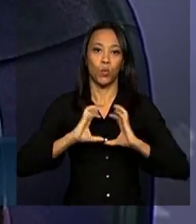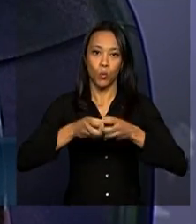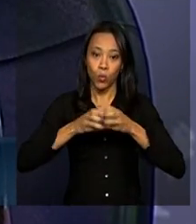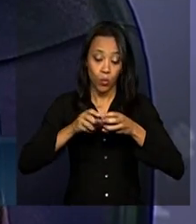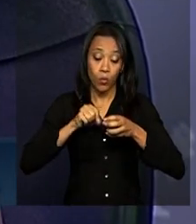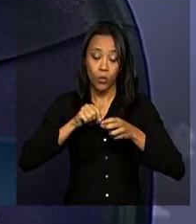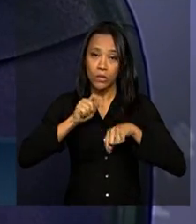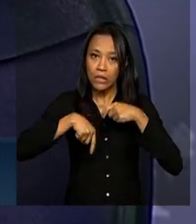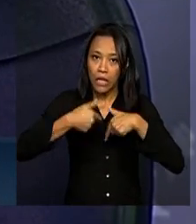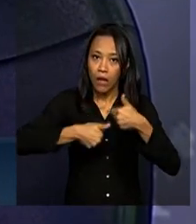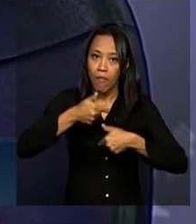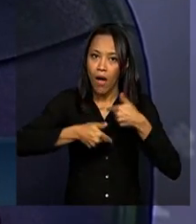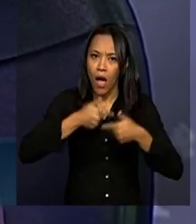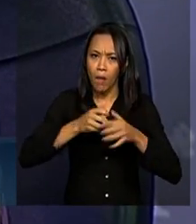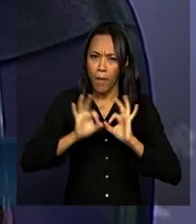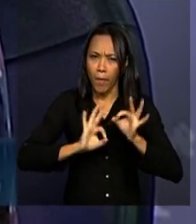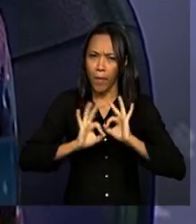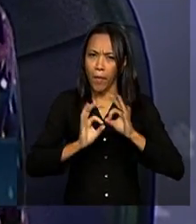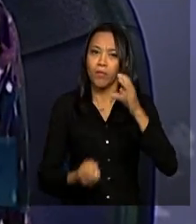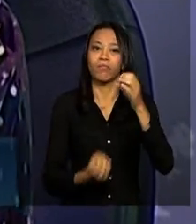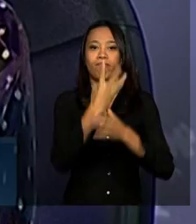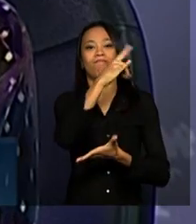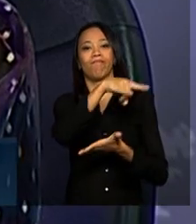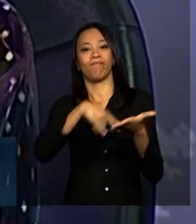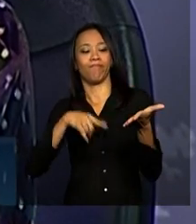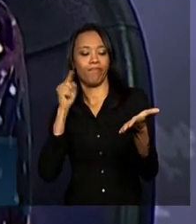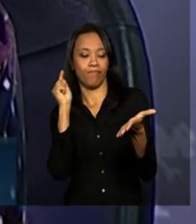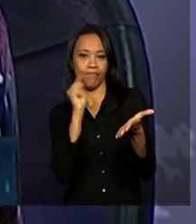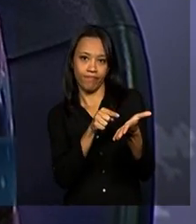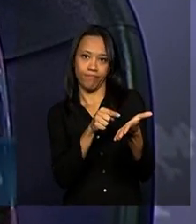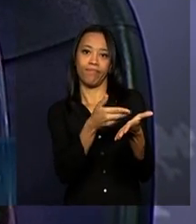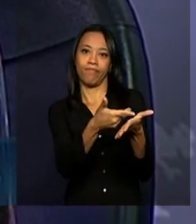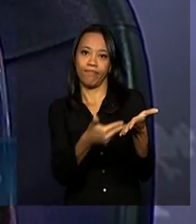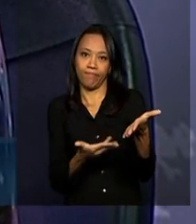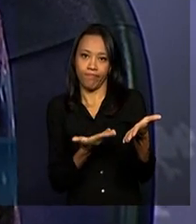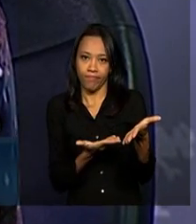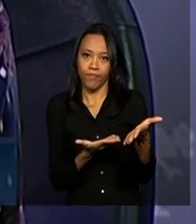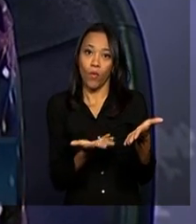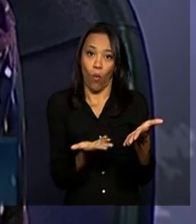trabalho que elaborou esta portaria.